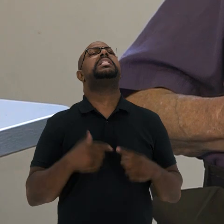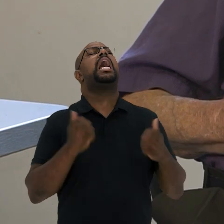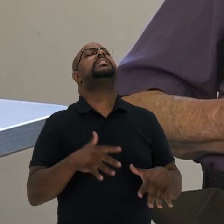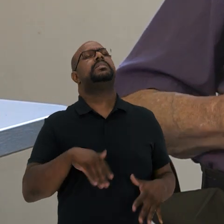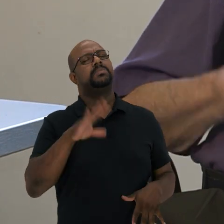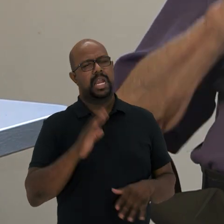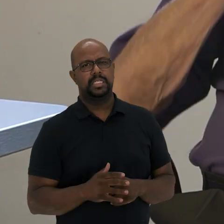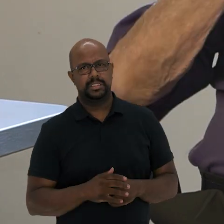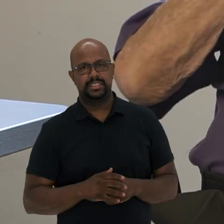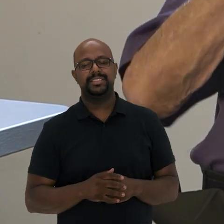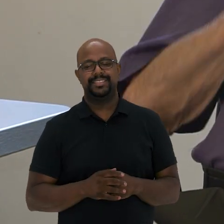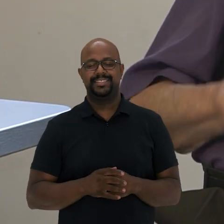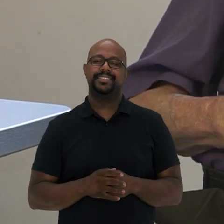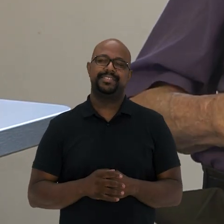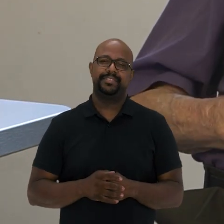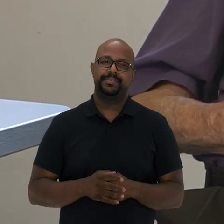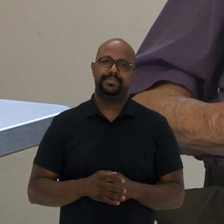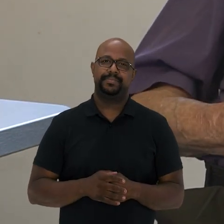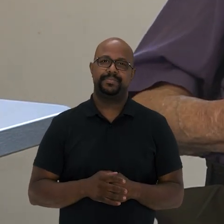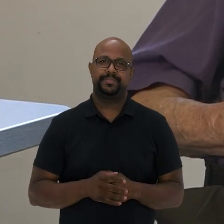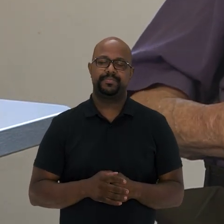que está vendo?